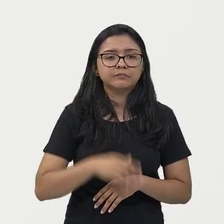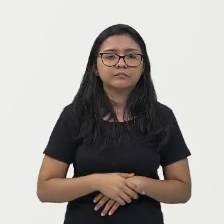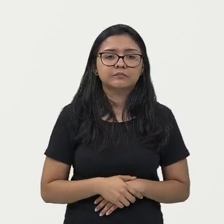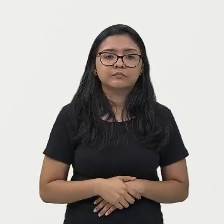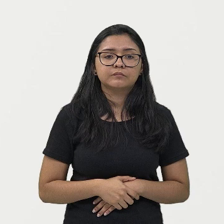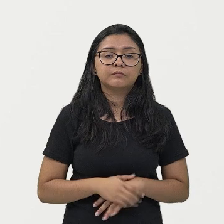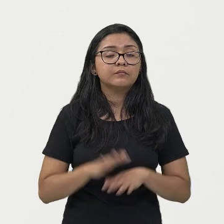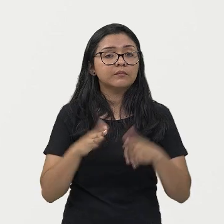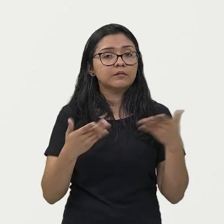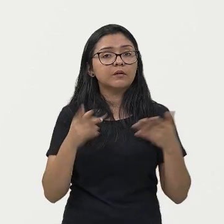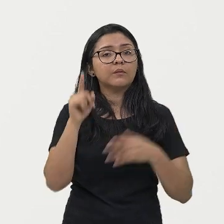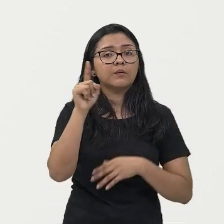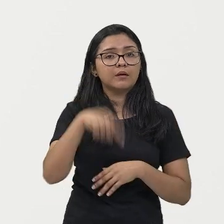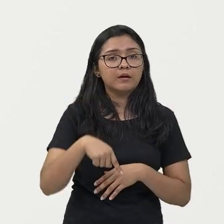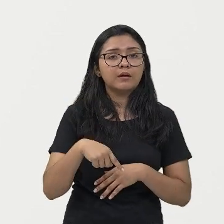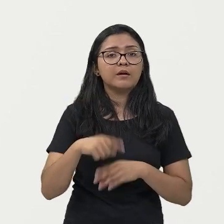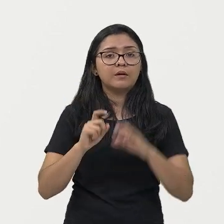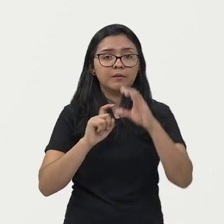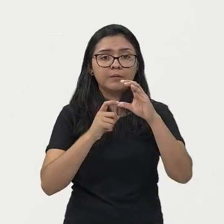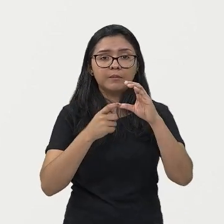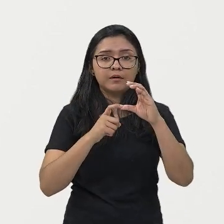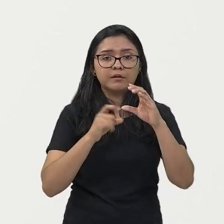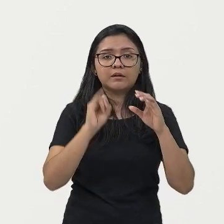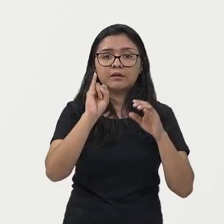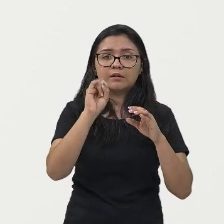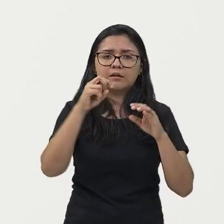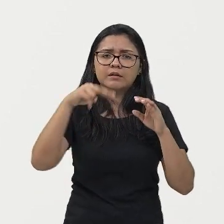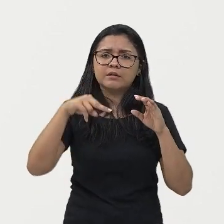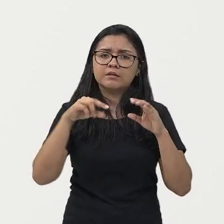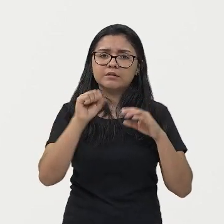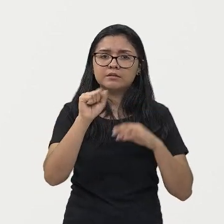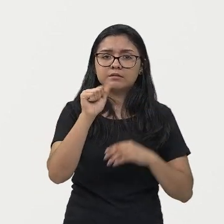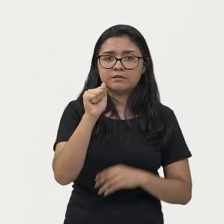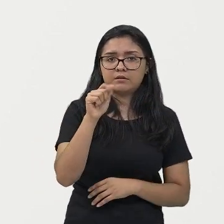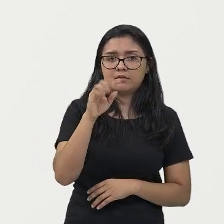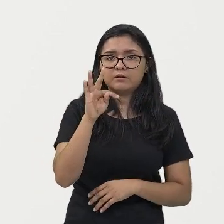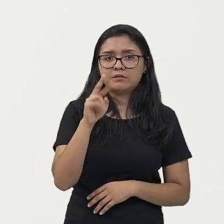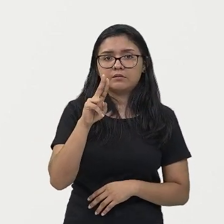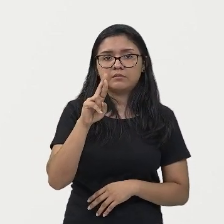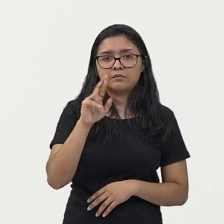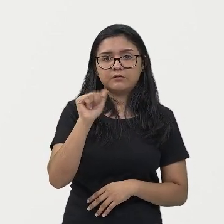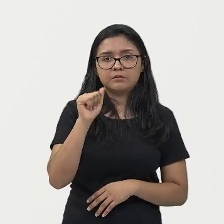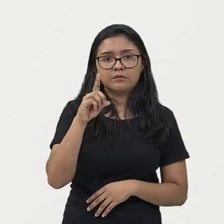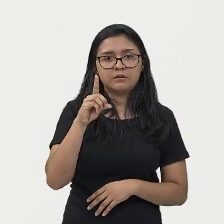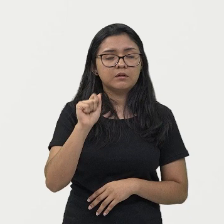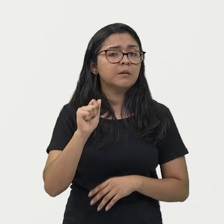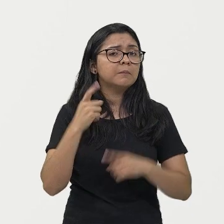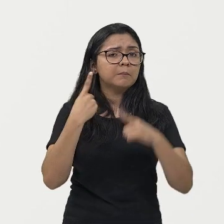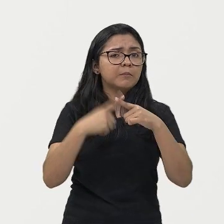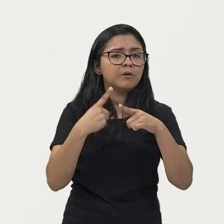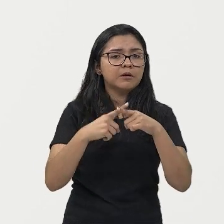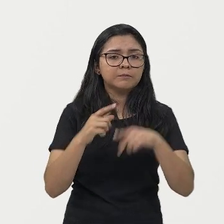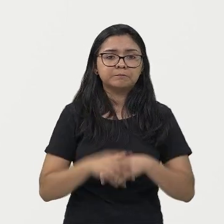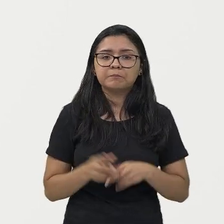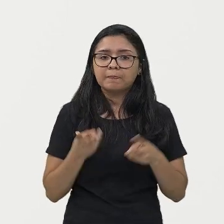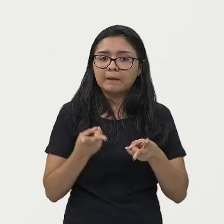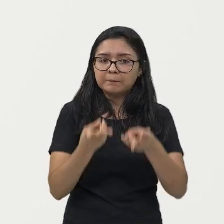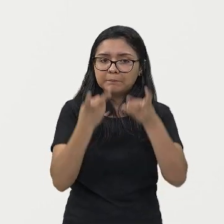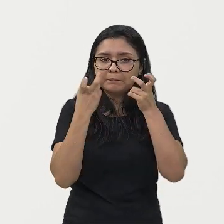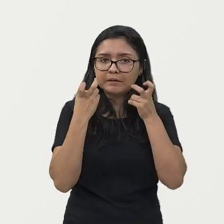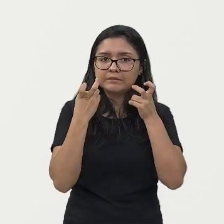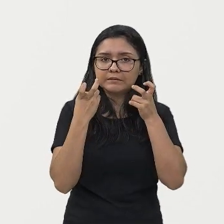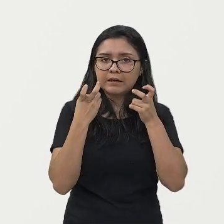uma cadeia insaturada. Por que que ela é insaturada? Observe que na